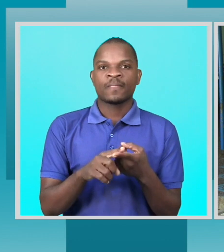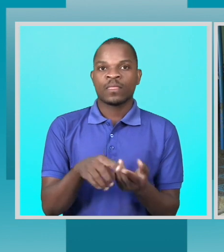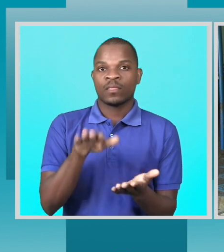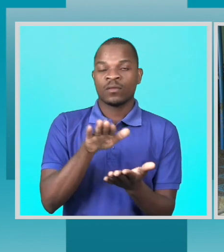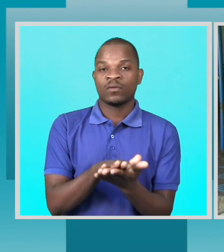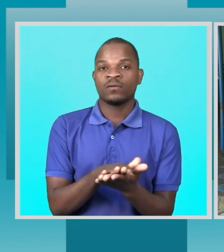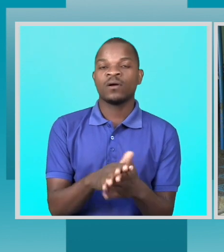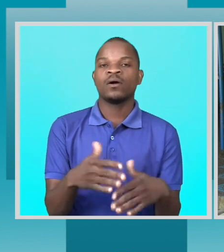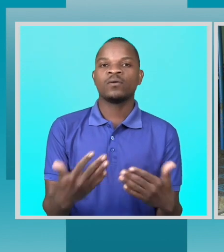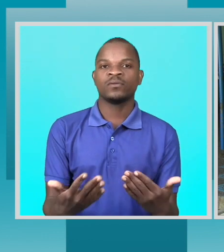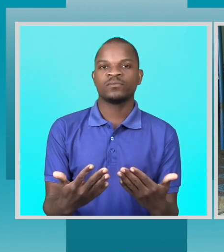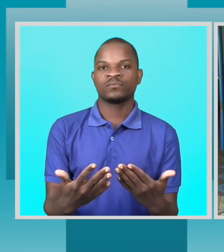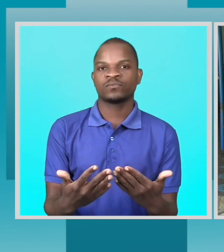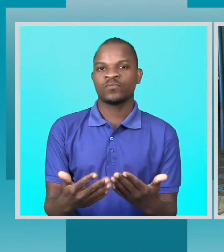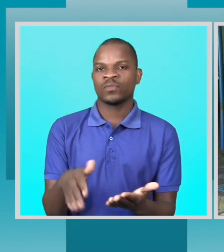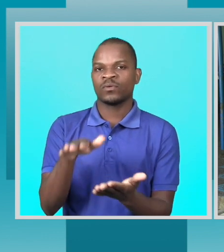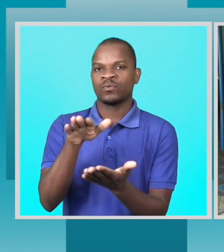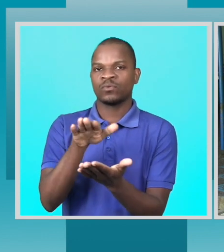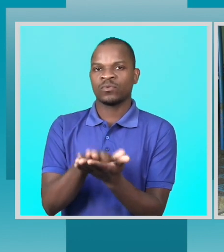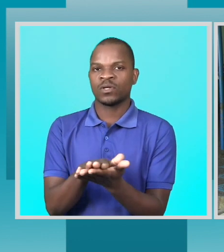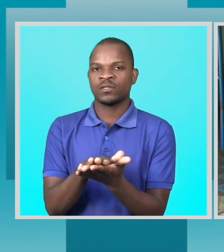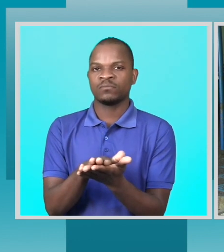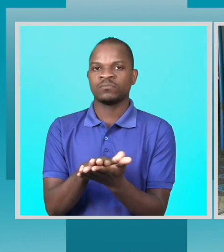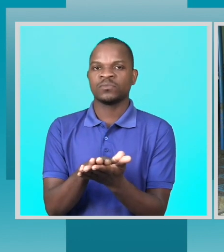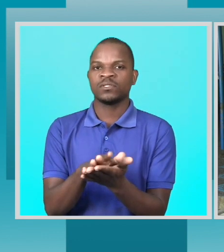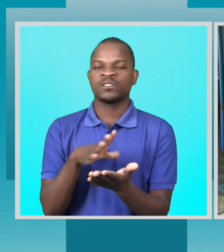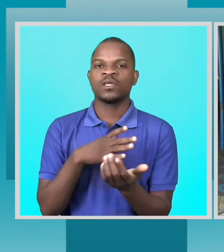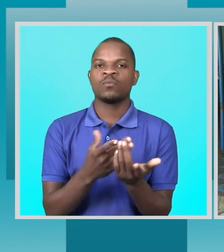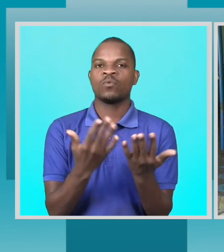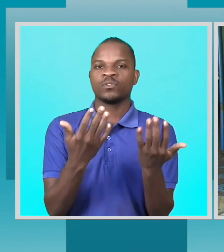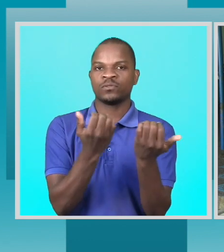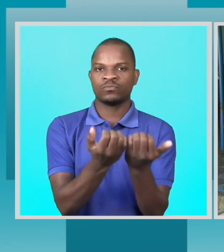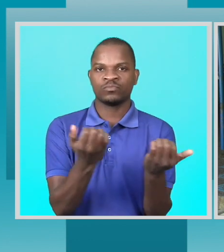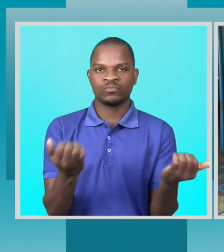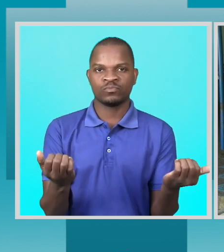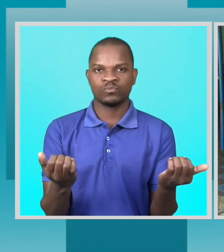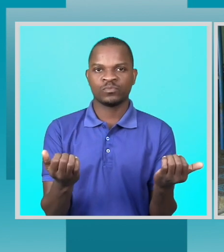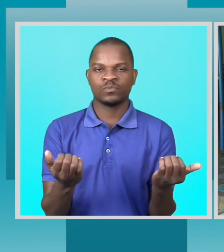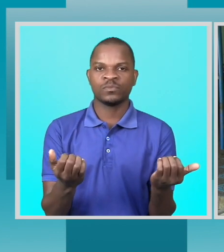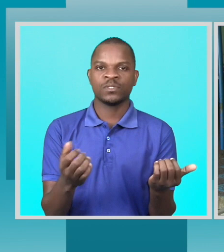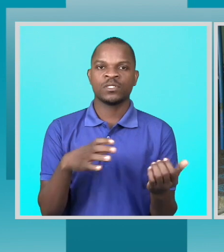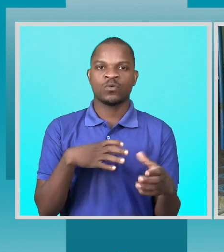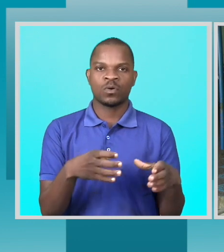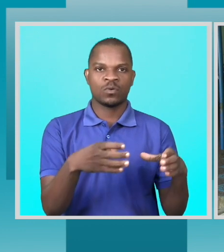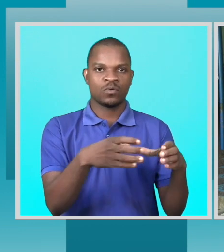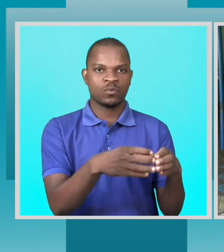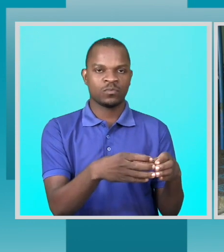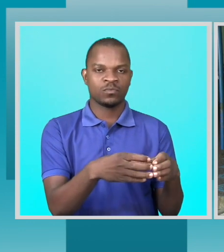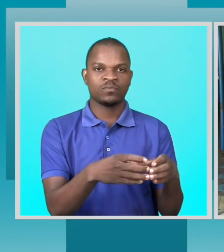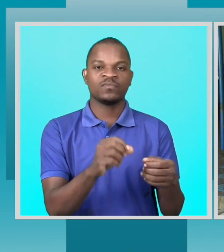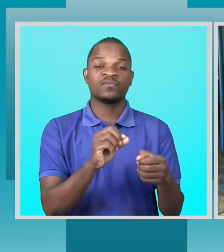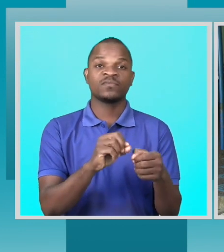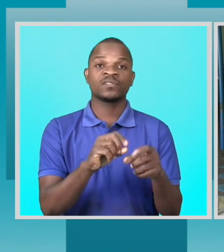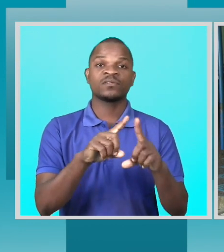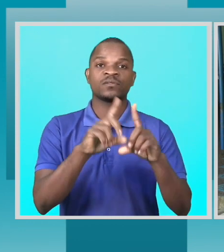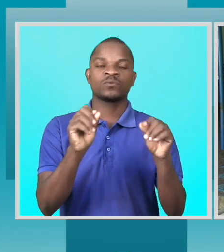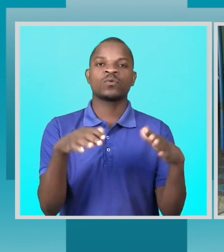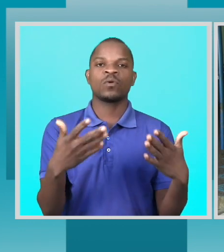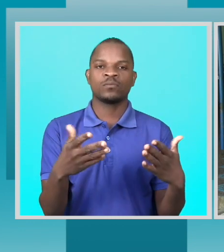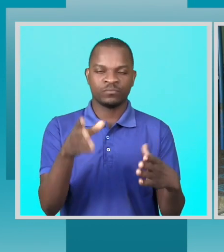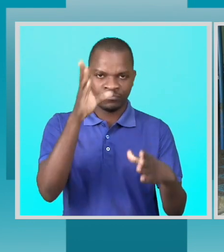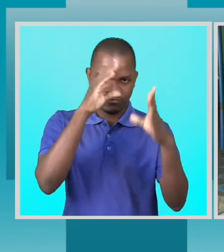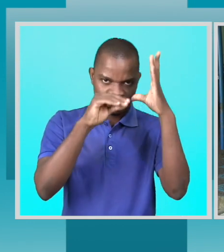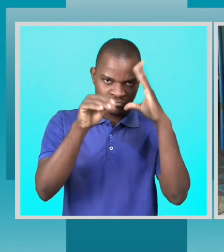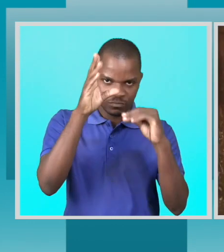Estamos neste momento, no momento em que as crianças, no âmbito infantário, neste grupo, estão numa